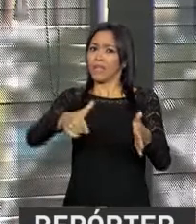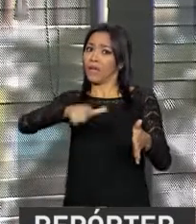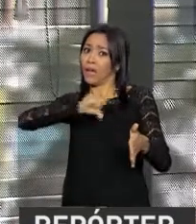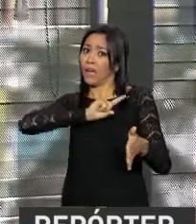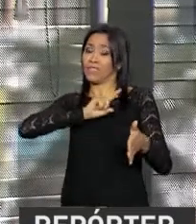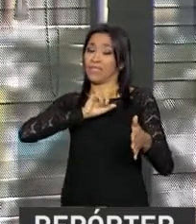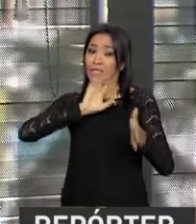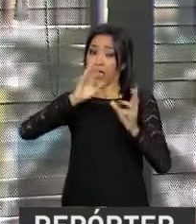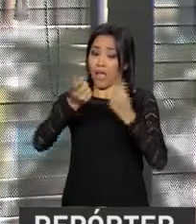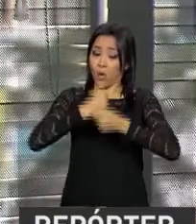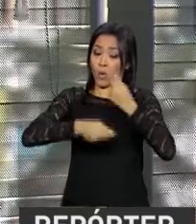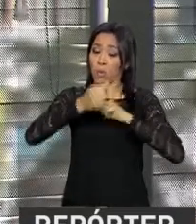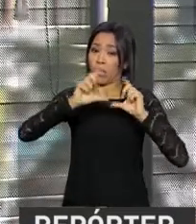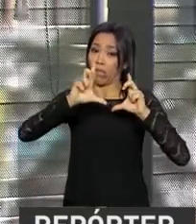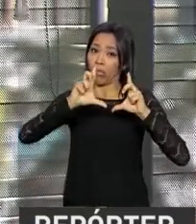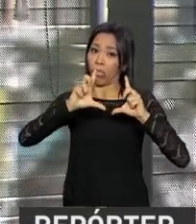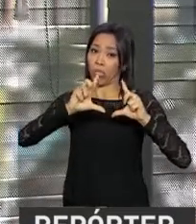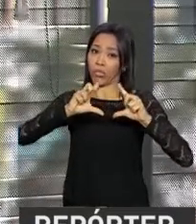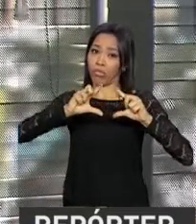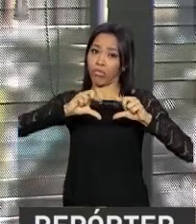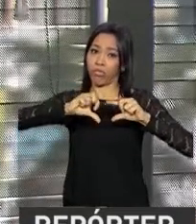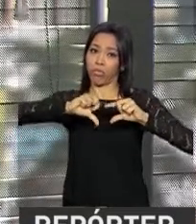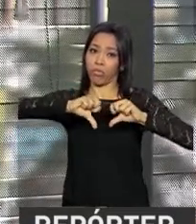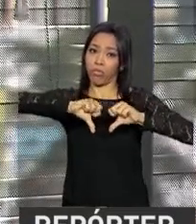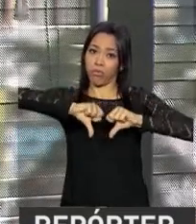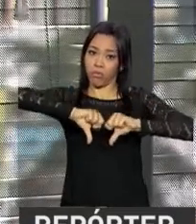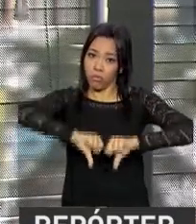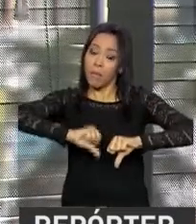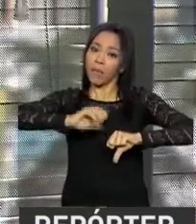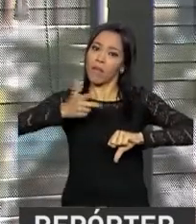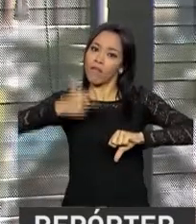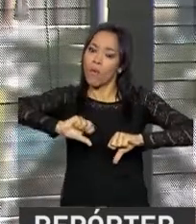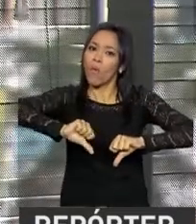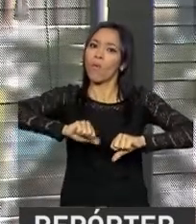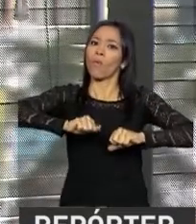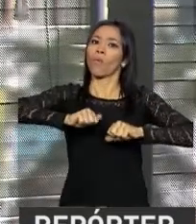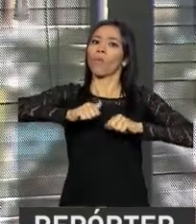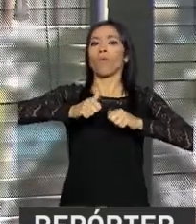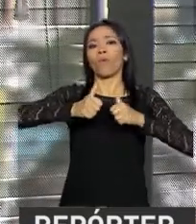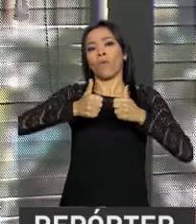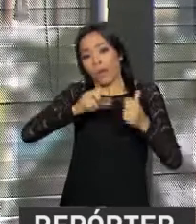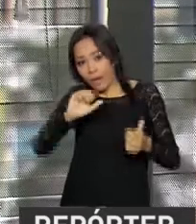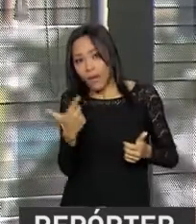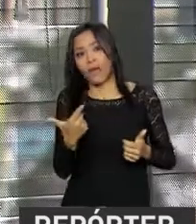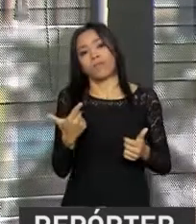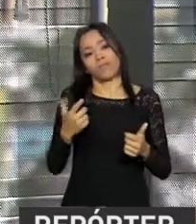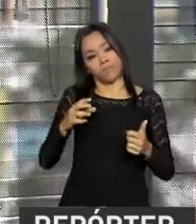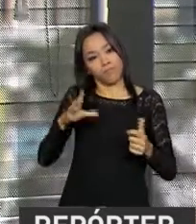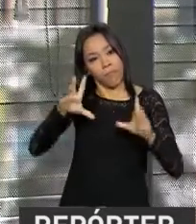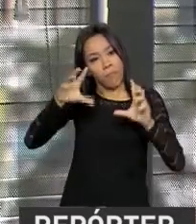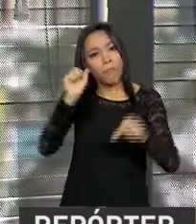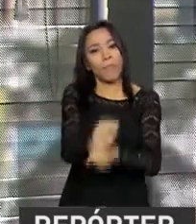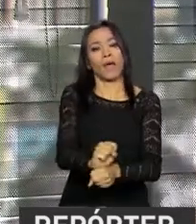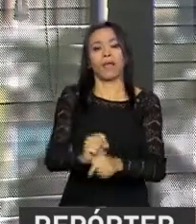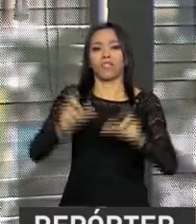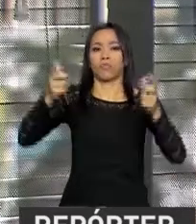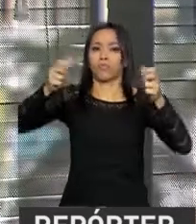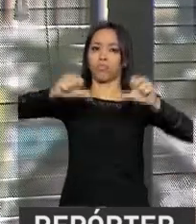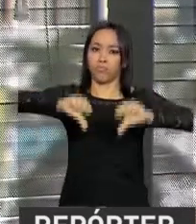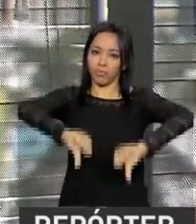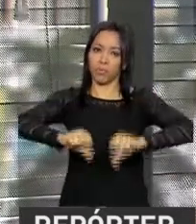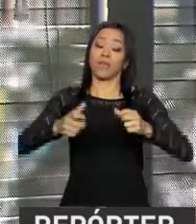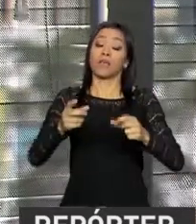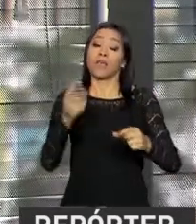reprimida diminuir a atividade econômica para que ela volte a crescer cara tem primeiro parar de cair e o que se mostra nesses